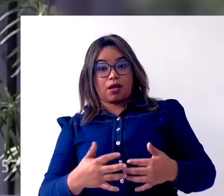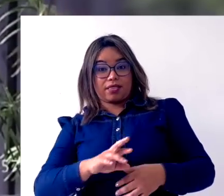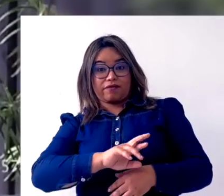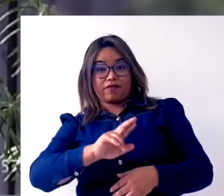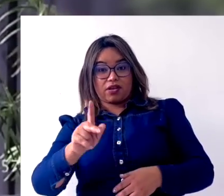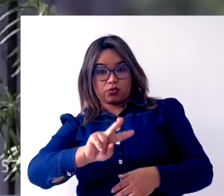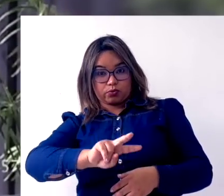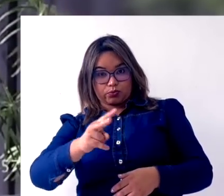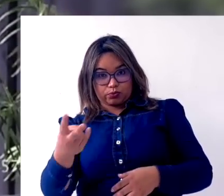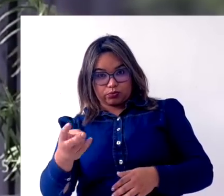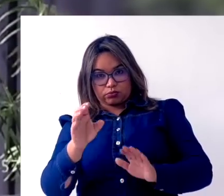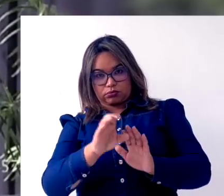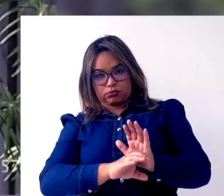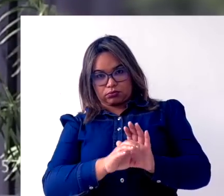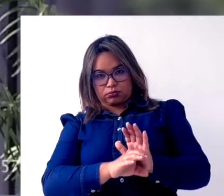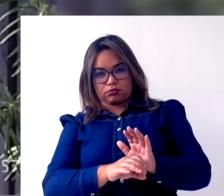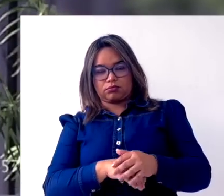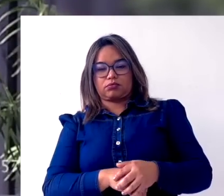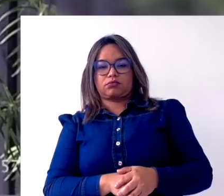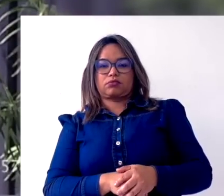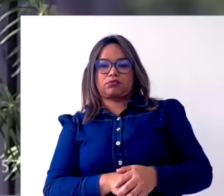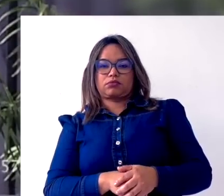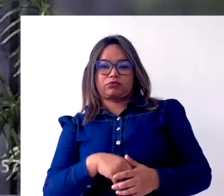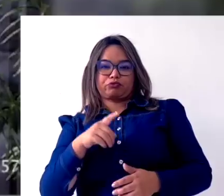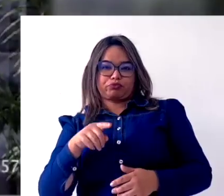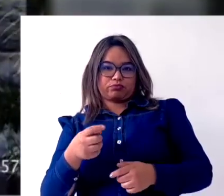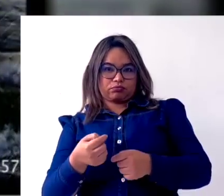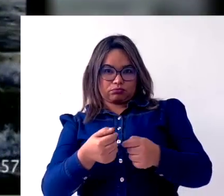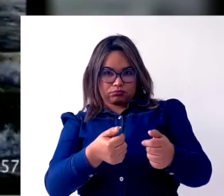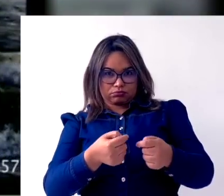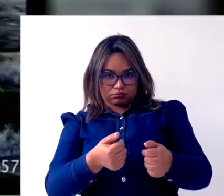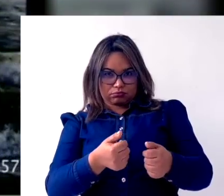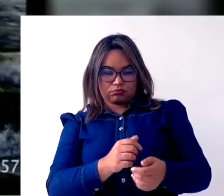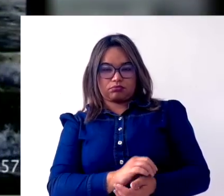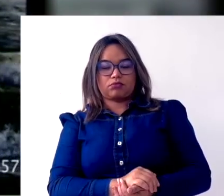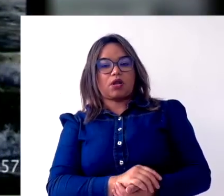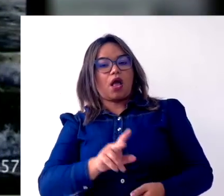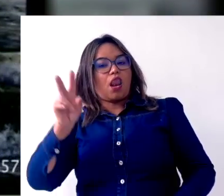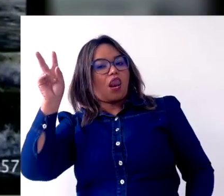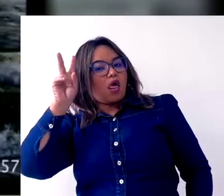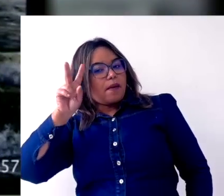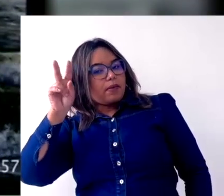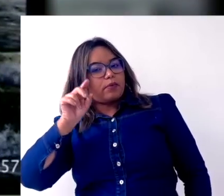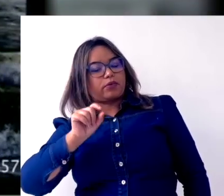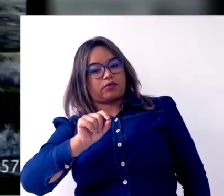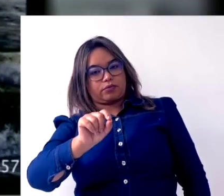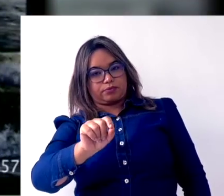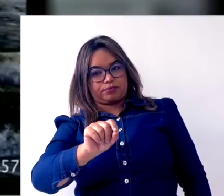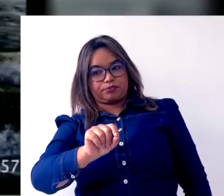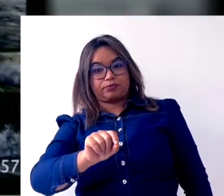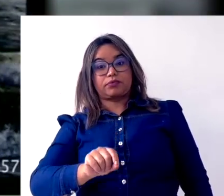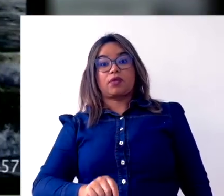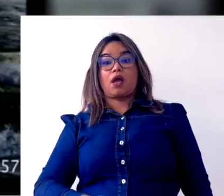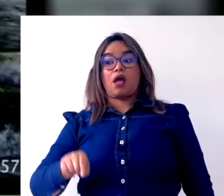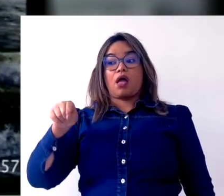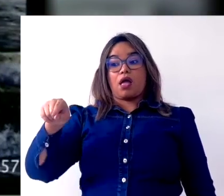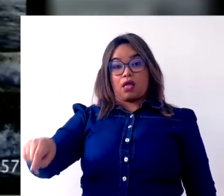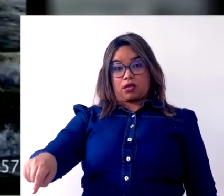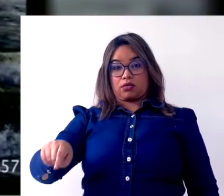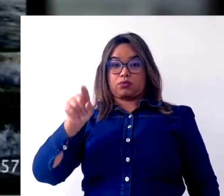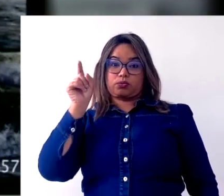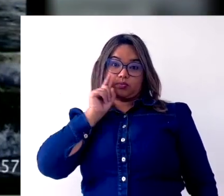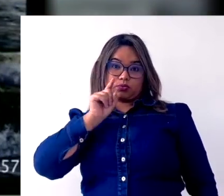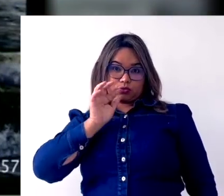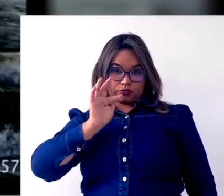Eles chamaram isso de engano naquela época. Bem, lembremos-nos, ele fará com que grande e pequeno, rico e pobre, livre